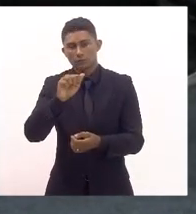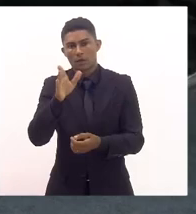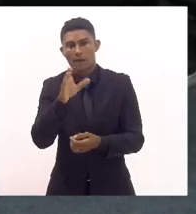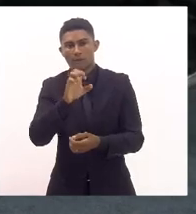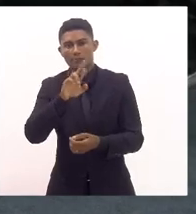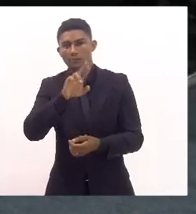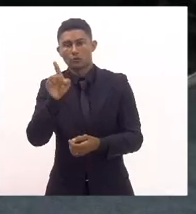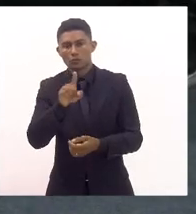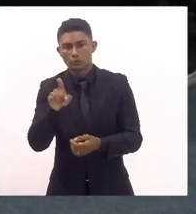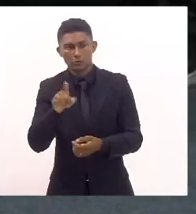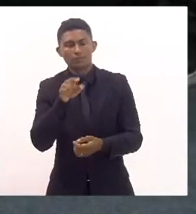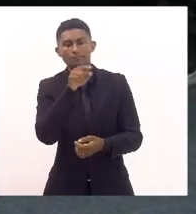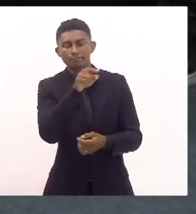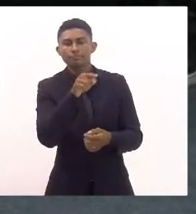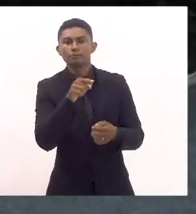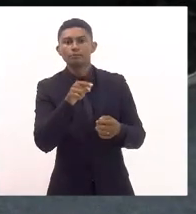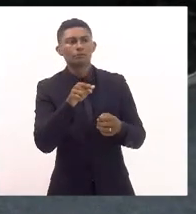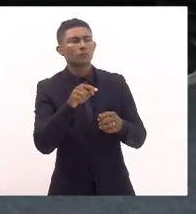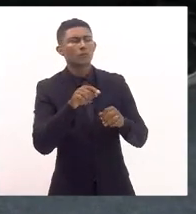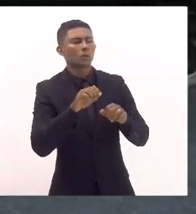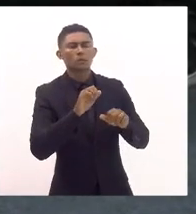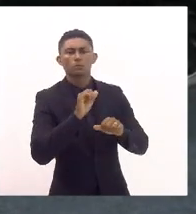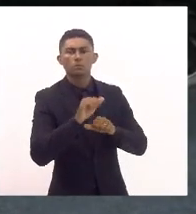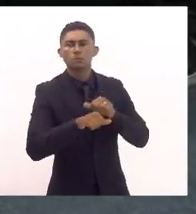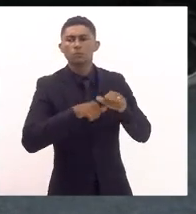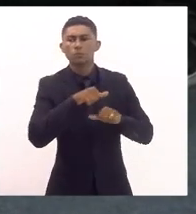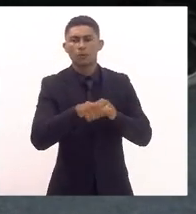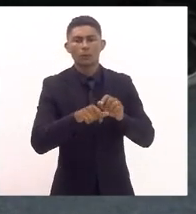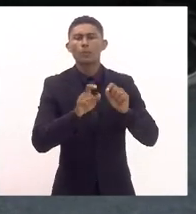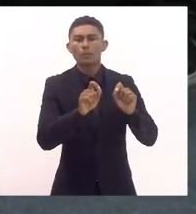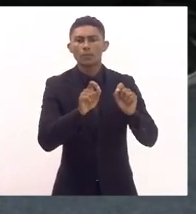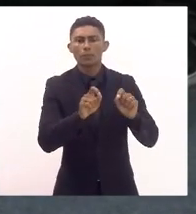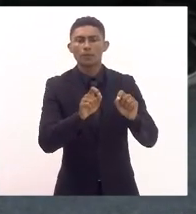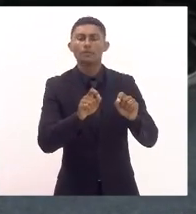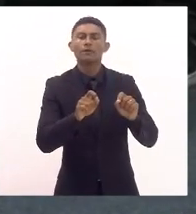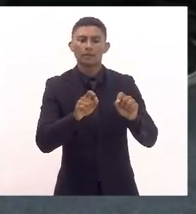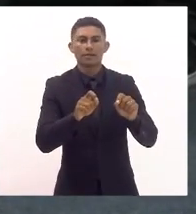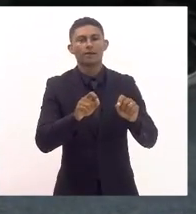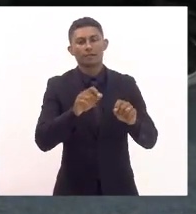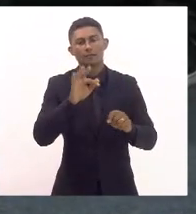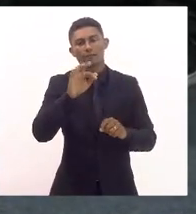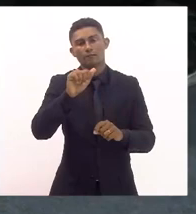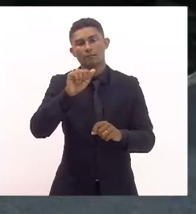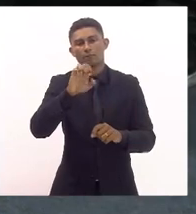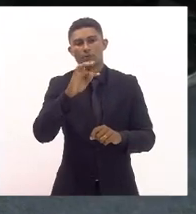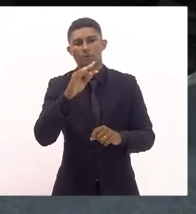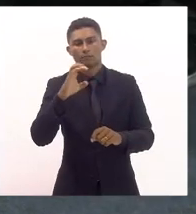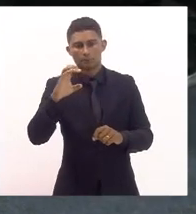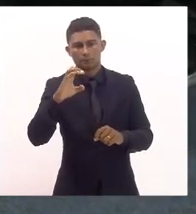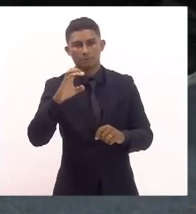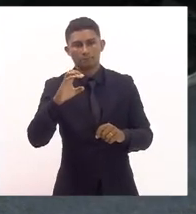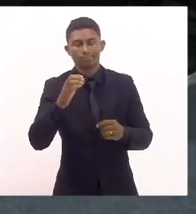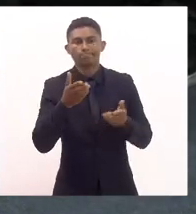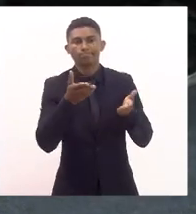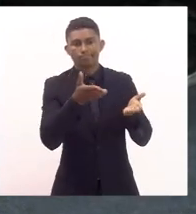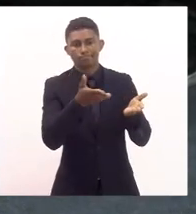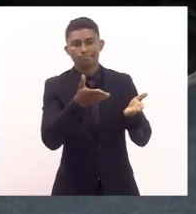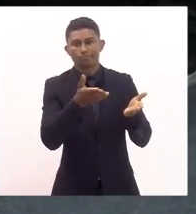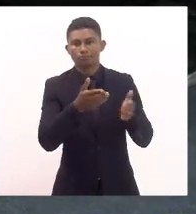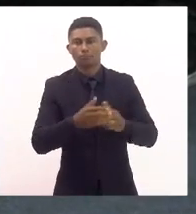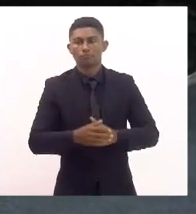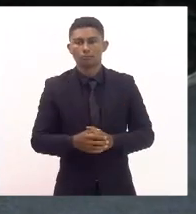matador foi transformado em fetec e essa que